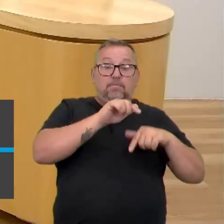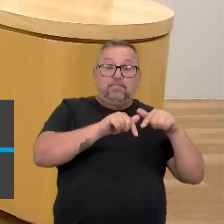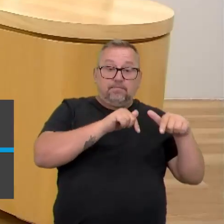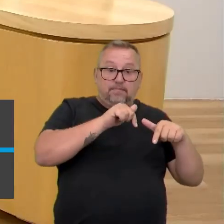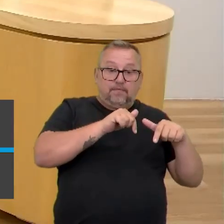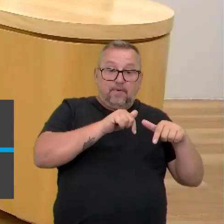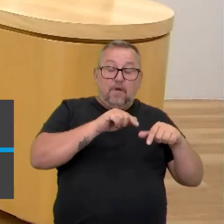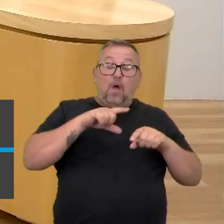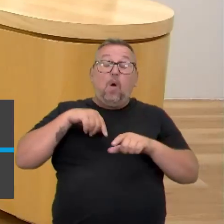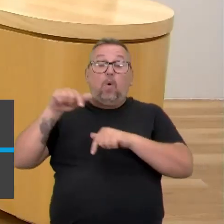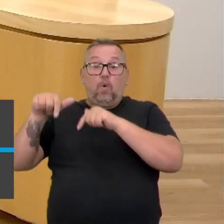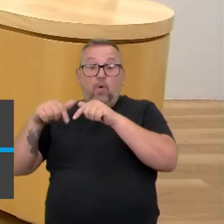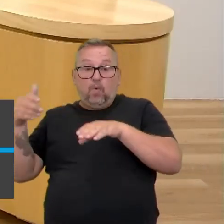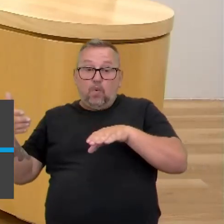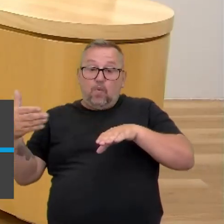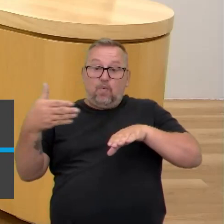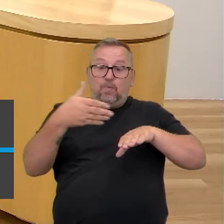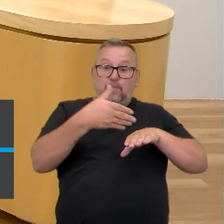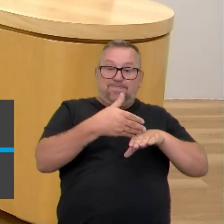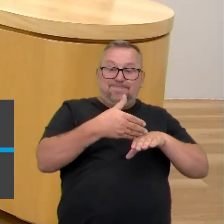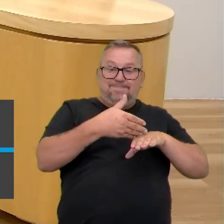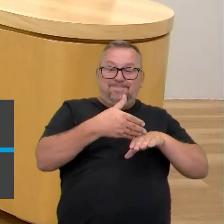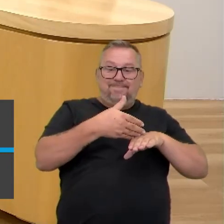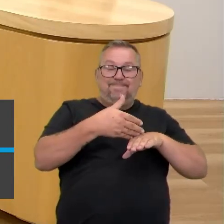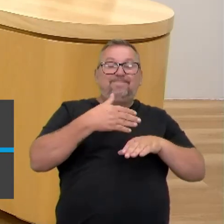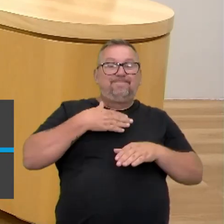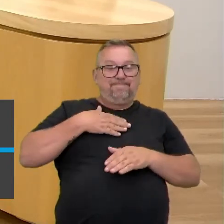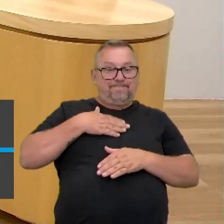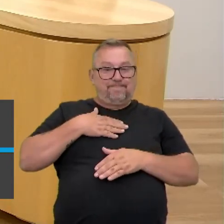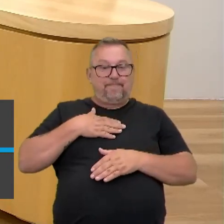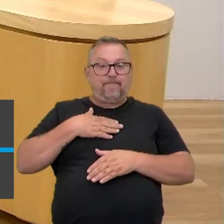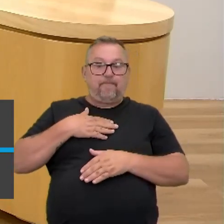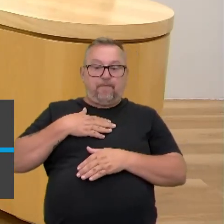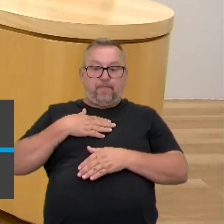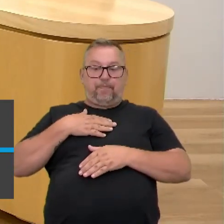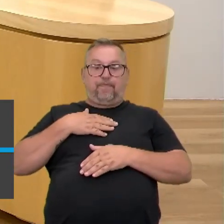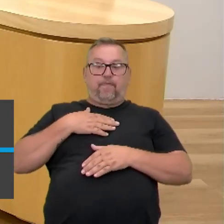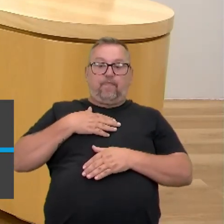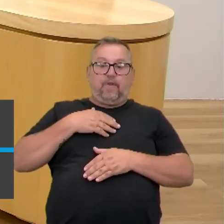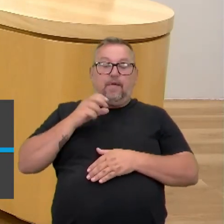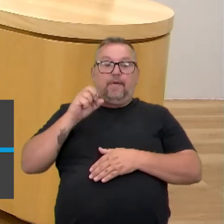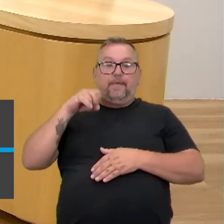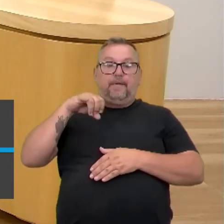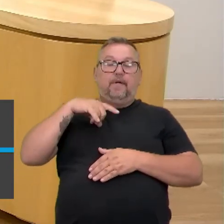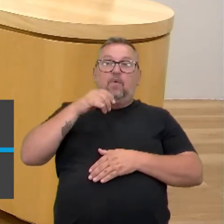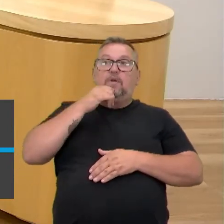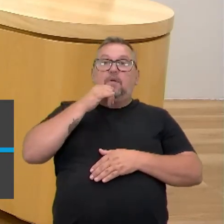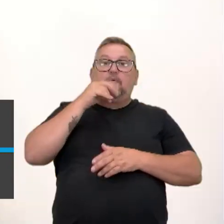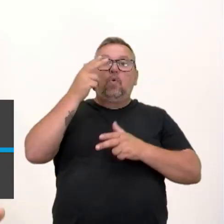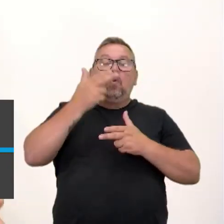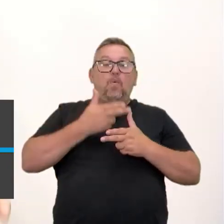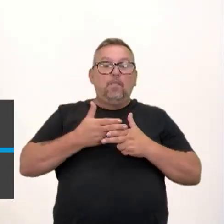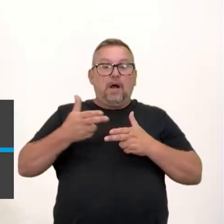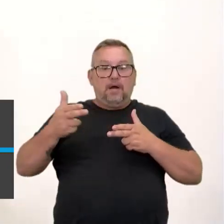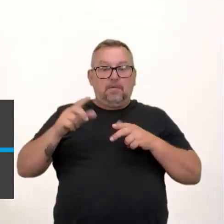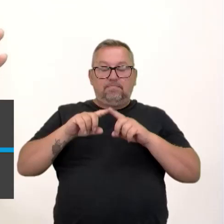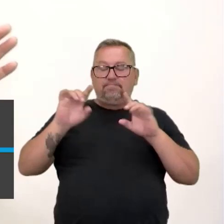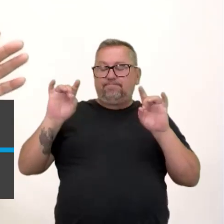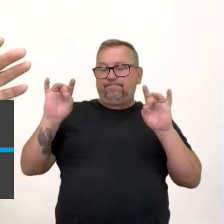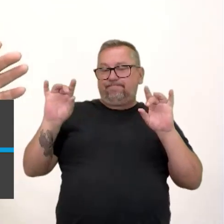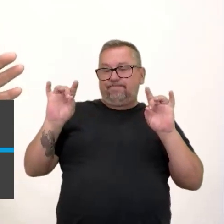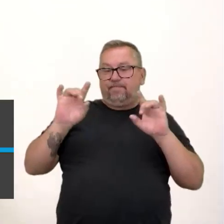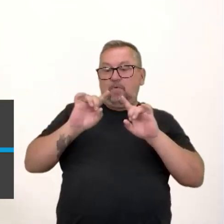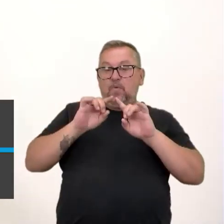serviço vem até a gente. Até mim. Então, se eu faço parte de um bairro elitizado, mas